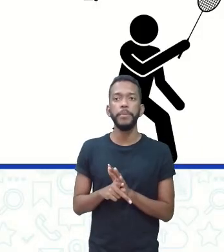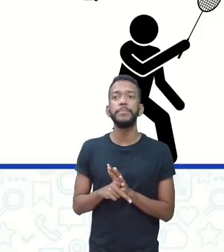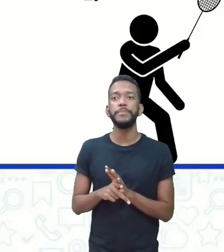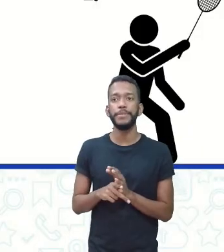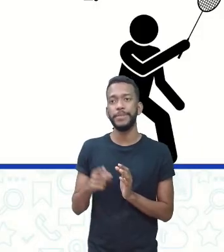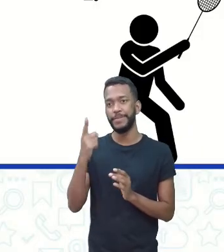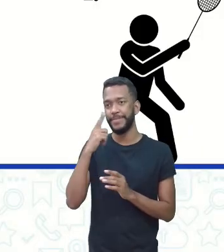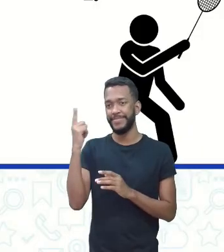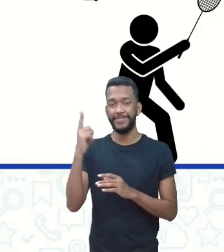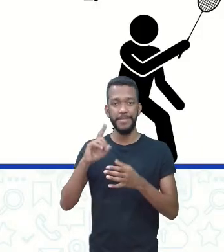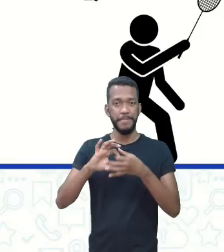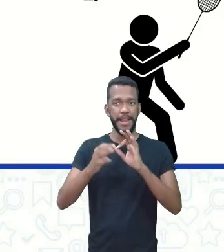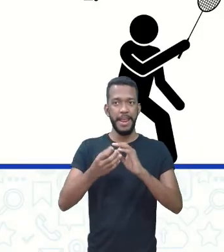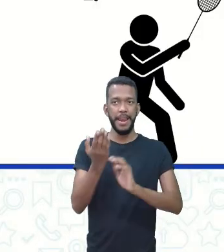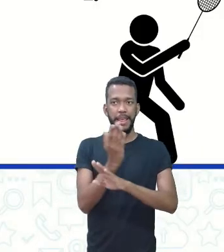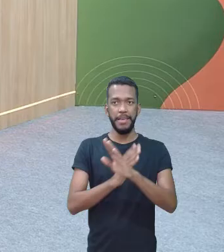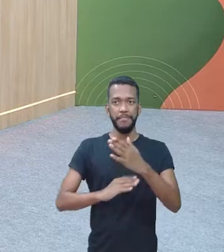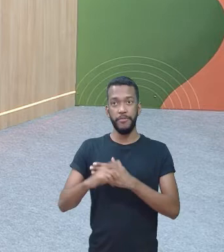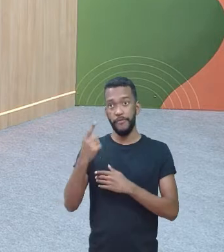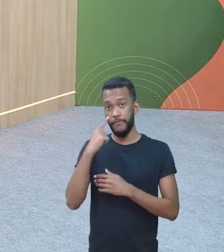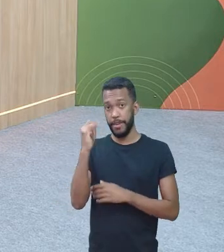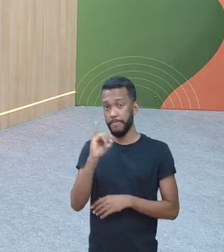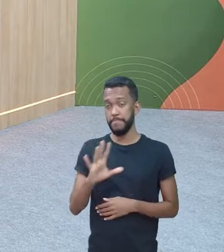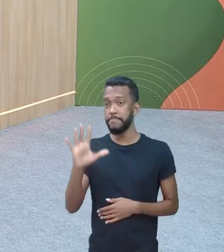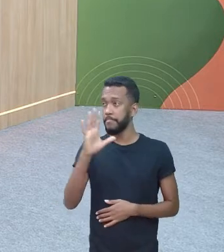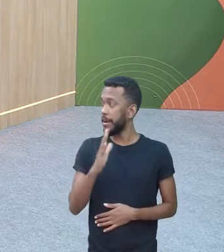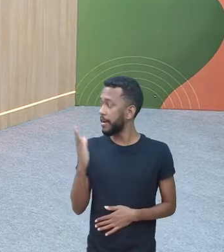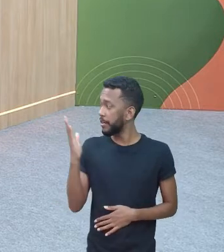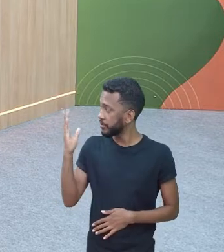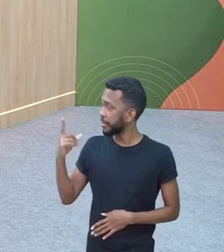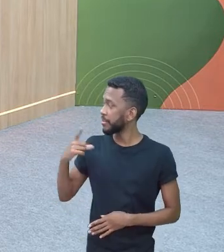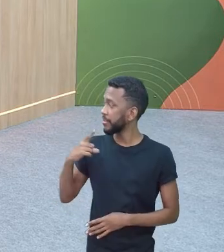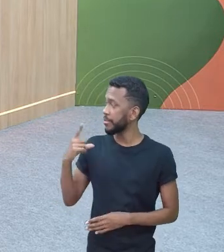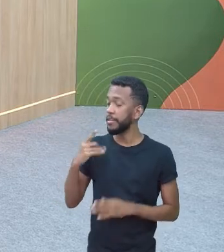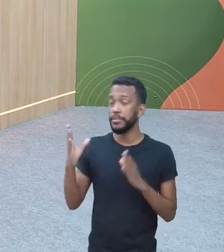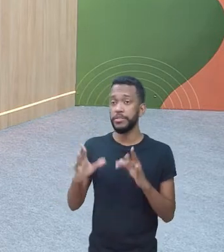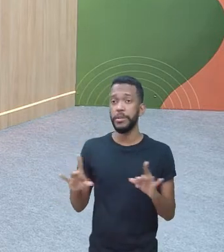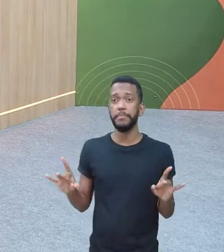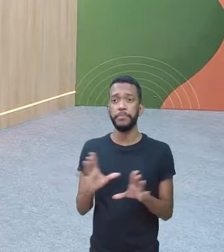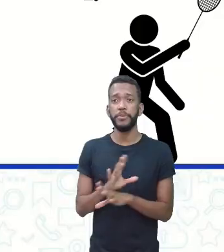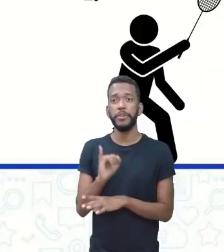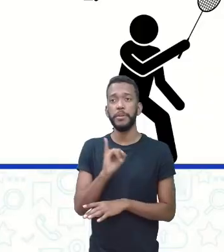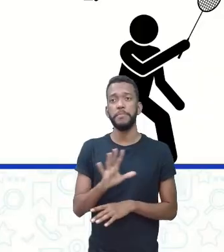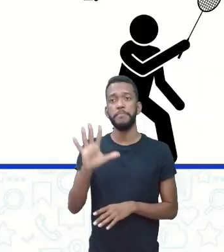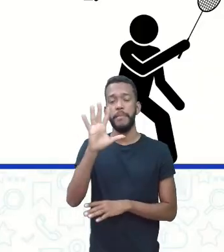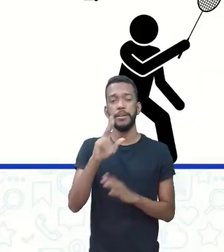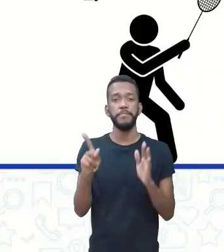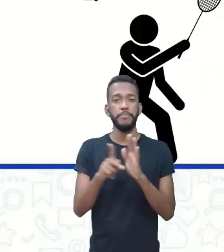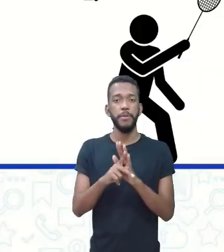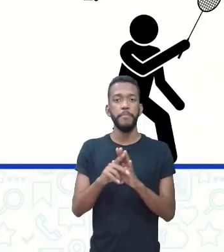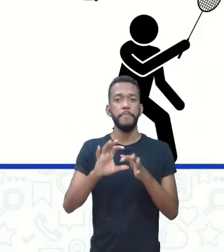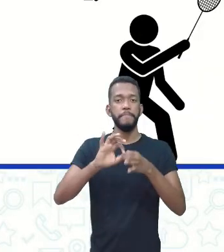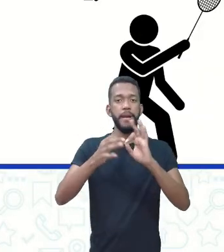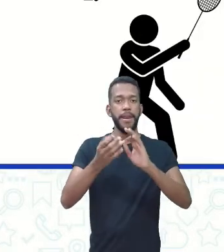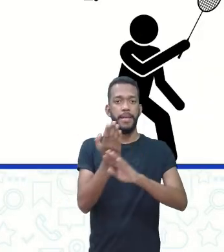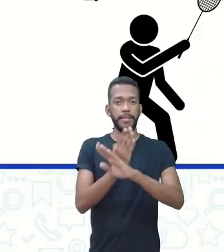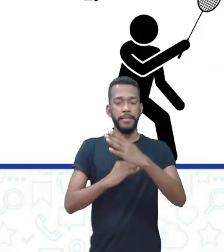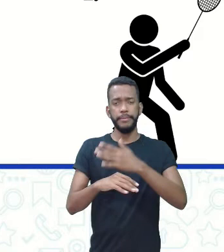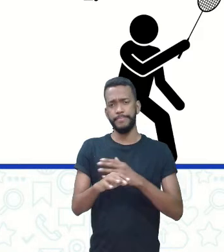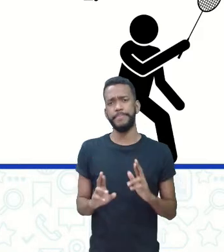mais nada, é muito importante que vocês vejam aqui na imagem que tem a imagem da Paralimpíada, que é